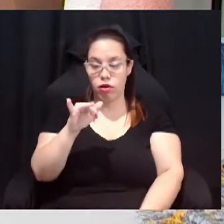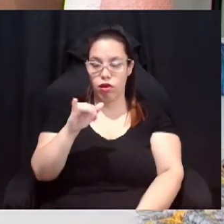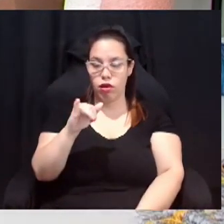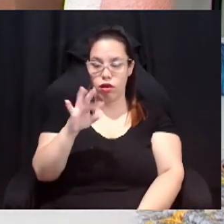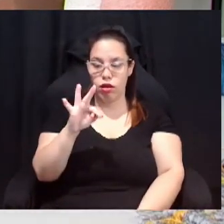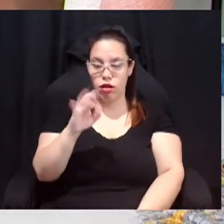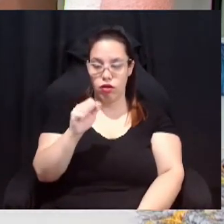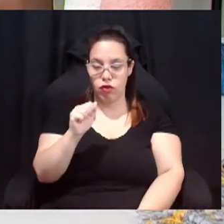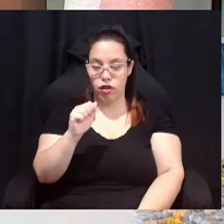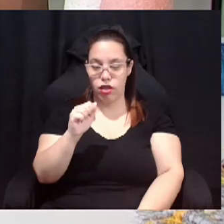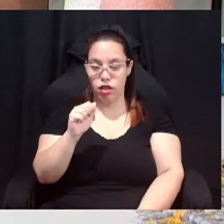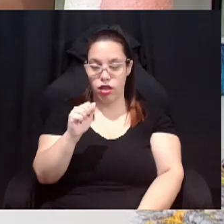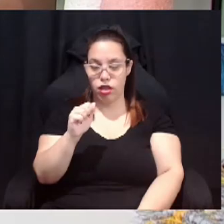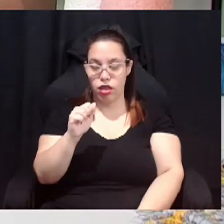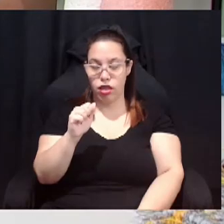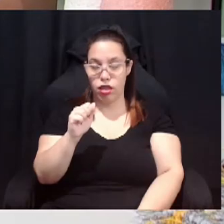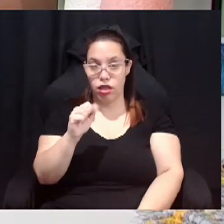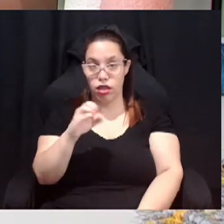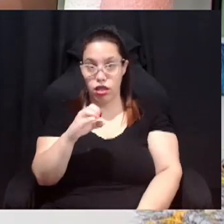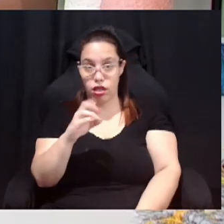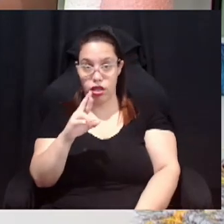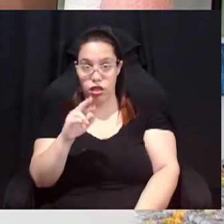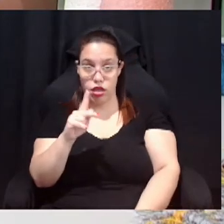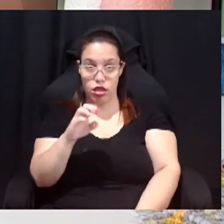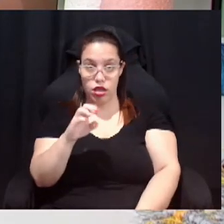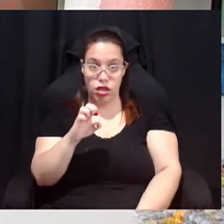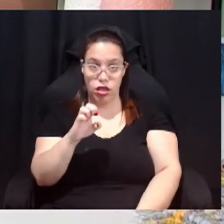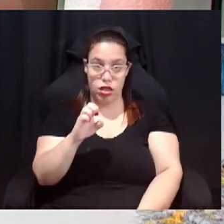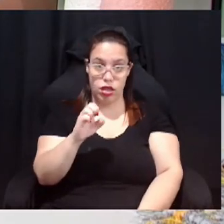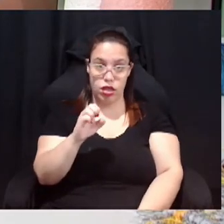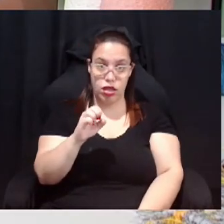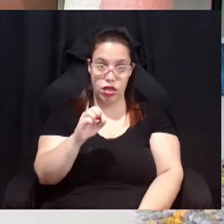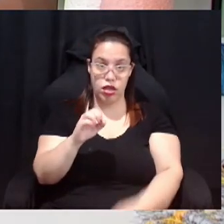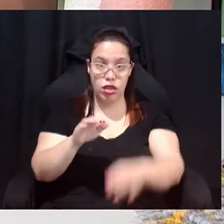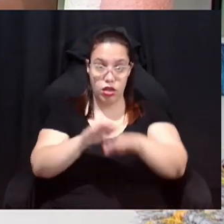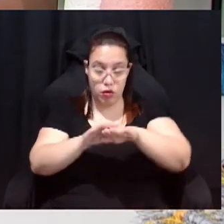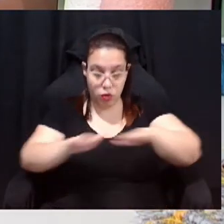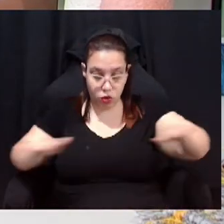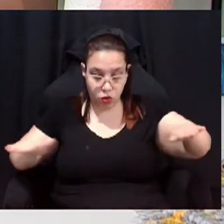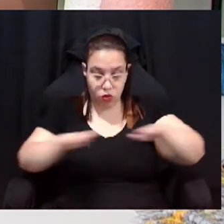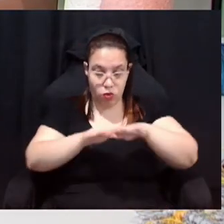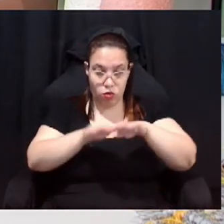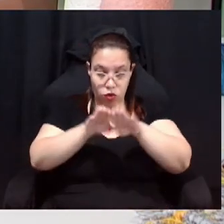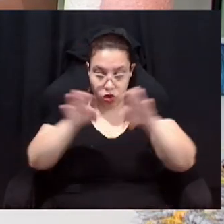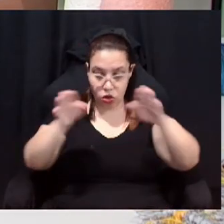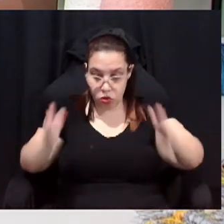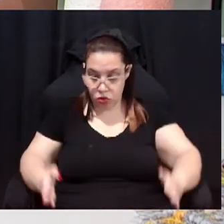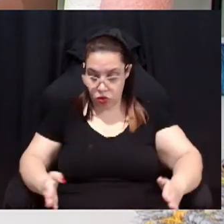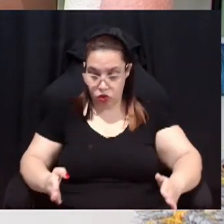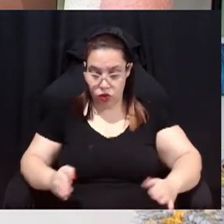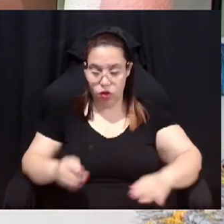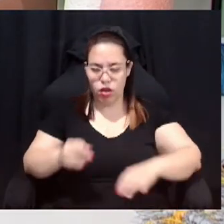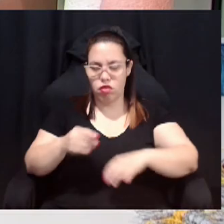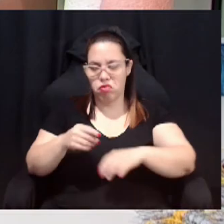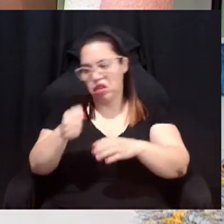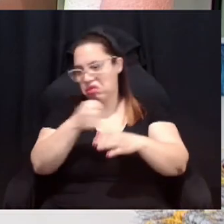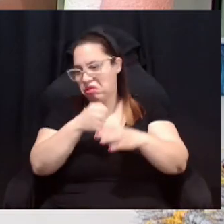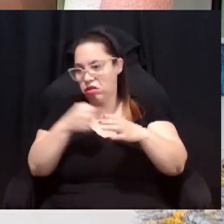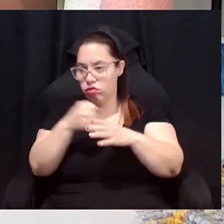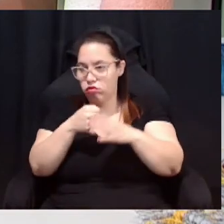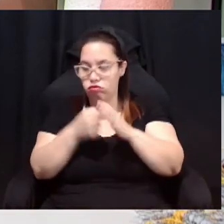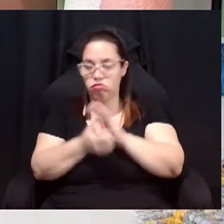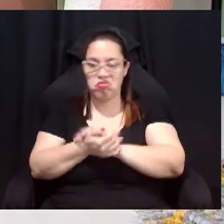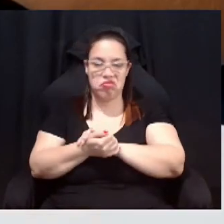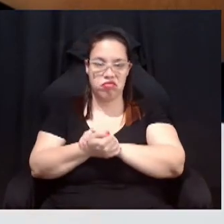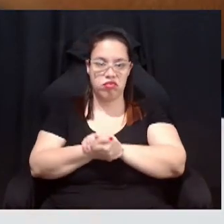Aqui né? tem Uma fita isolante e uma superfície, uma mesa ali, pode ser a mesa da cozinha, uma escrivaninha.